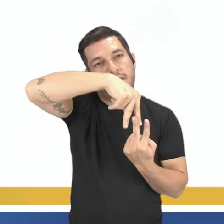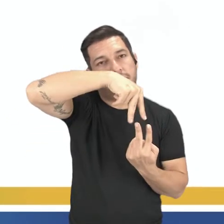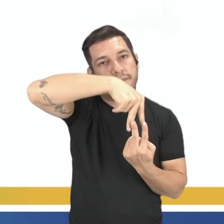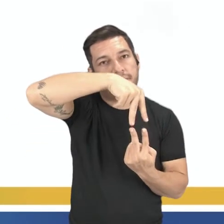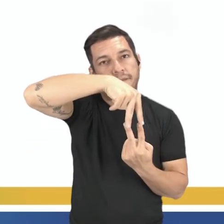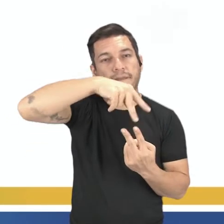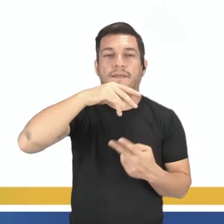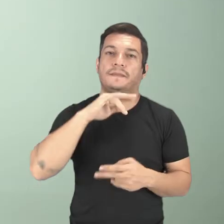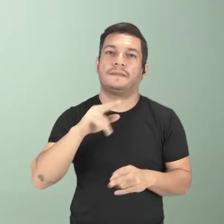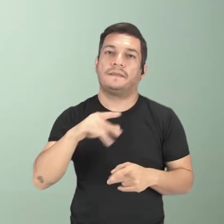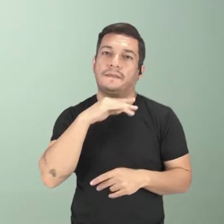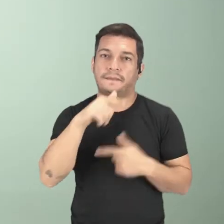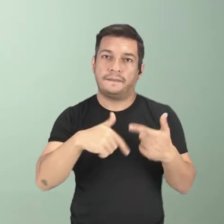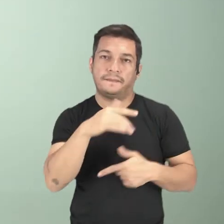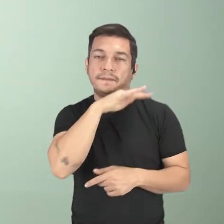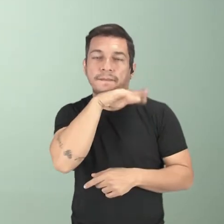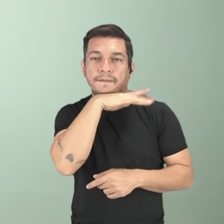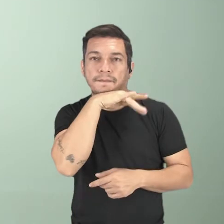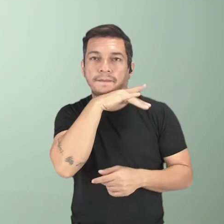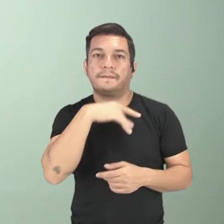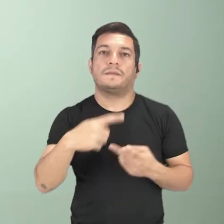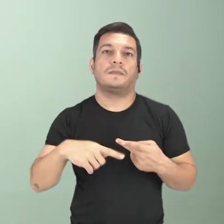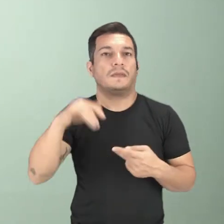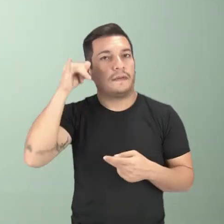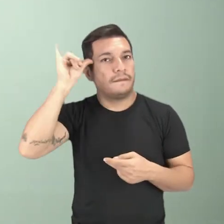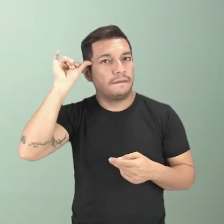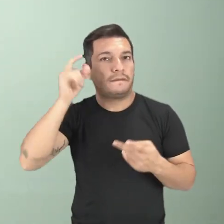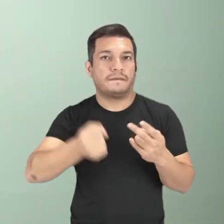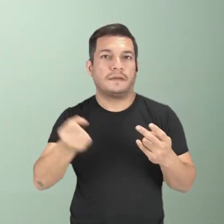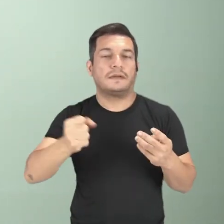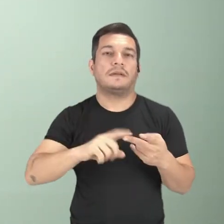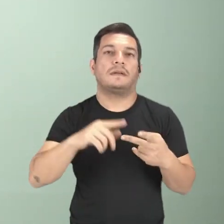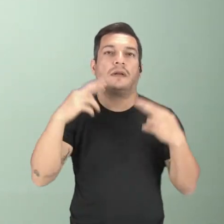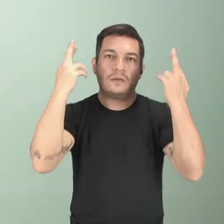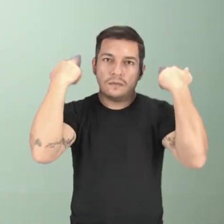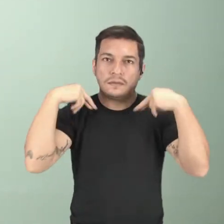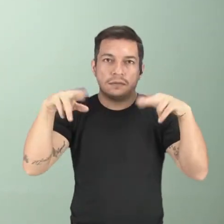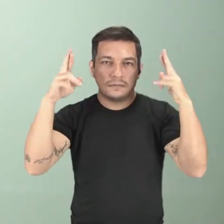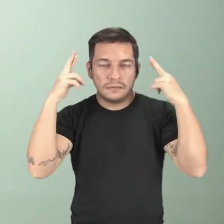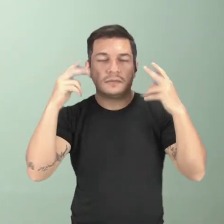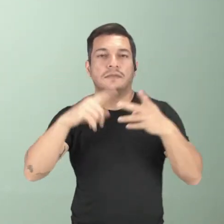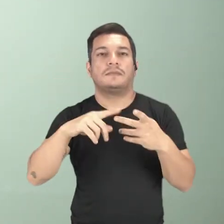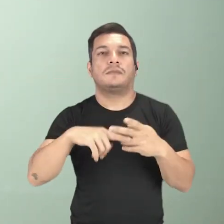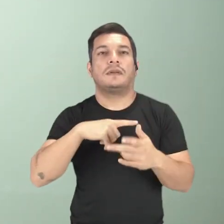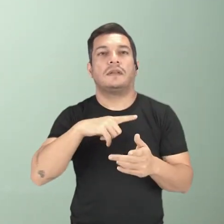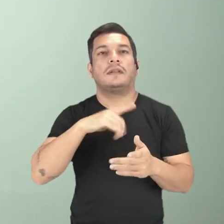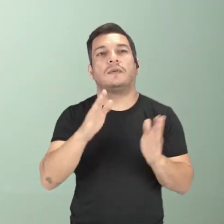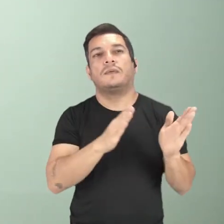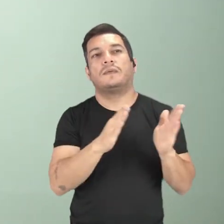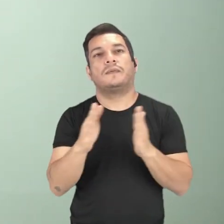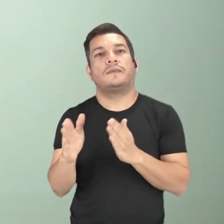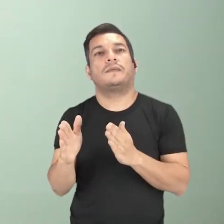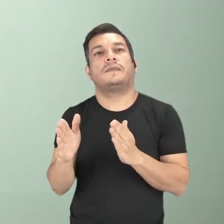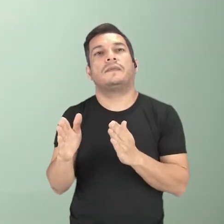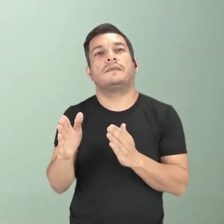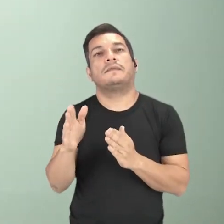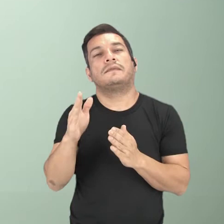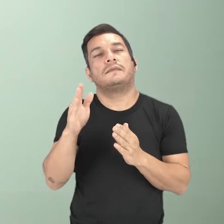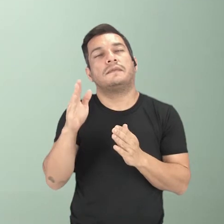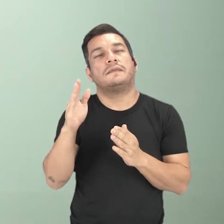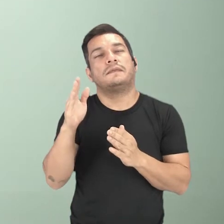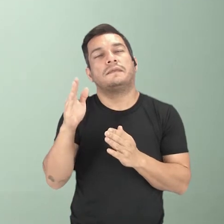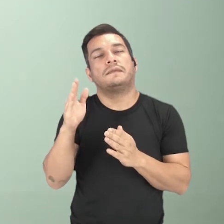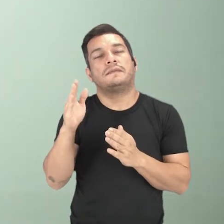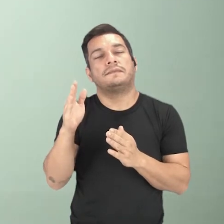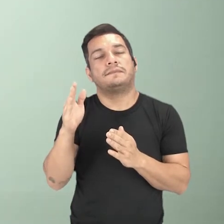com um animal, né? Com vaca, com carneiro, porque aí você tem um ciclo, né?